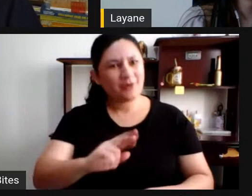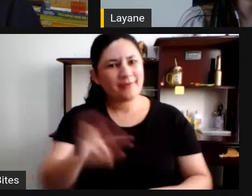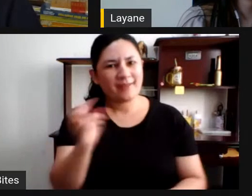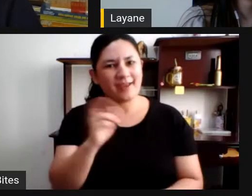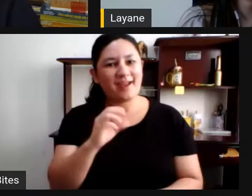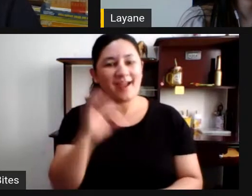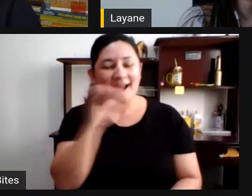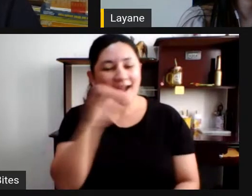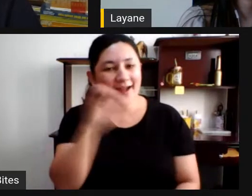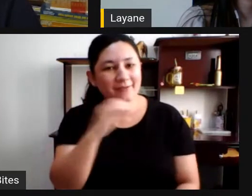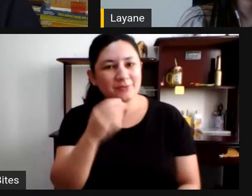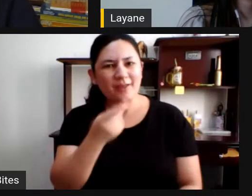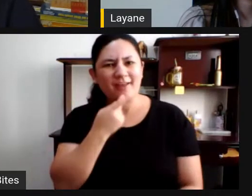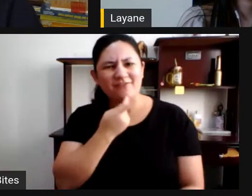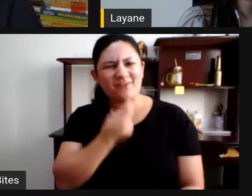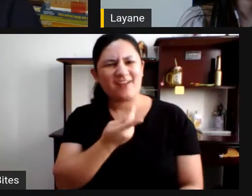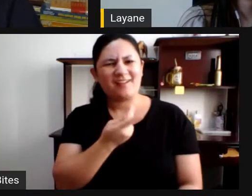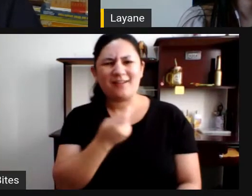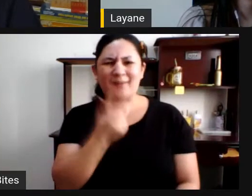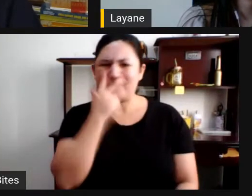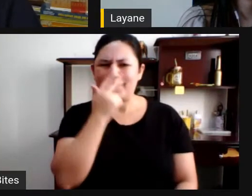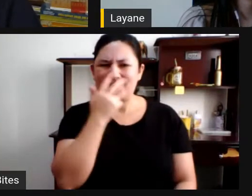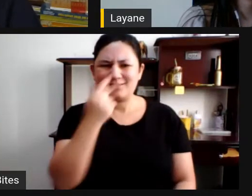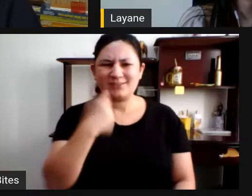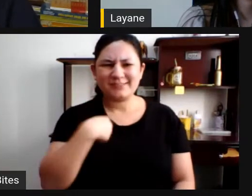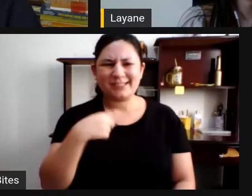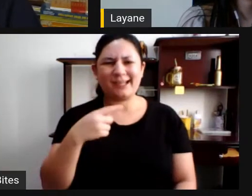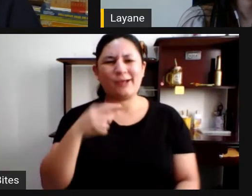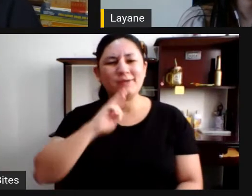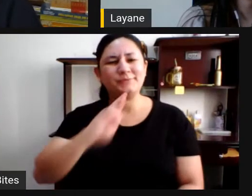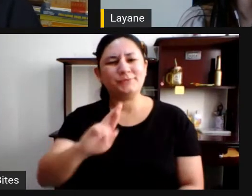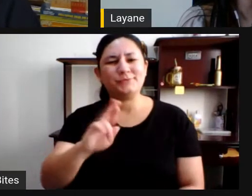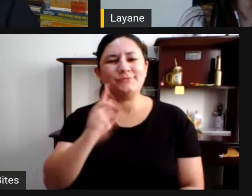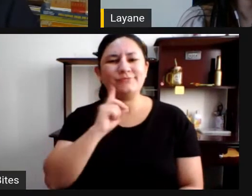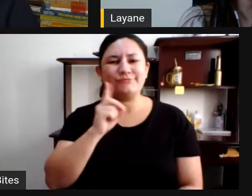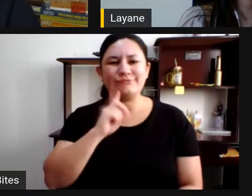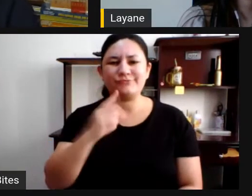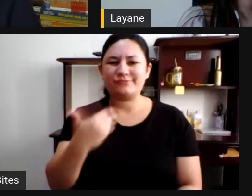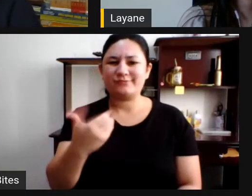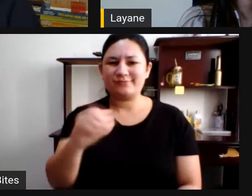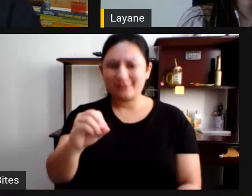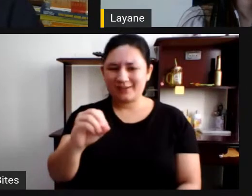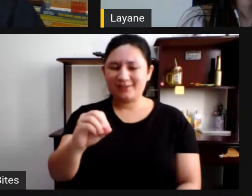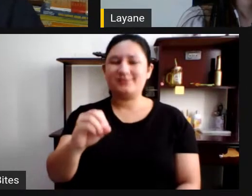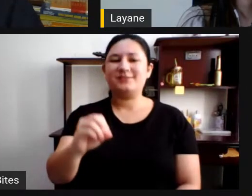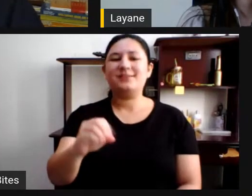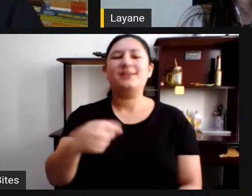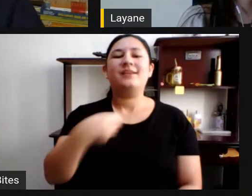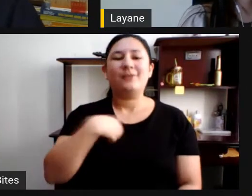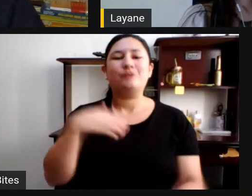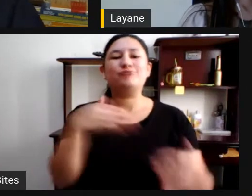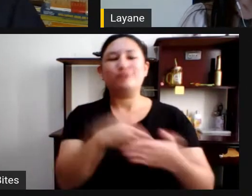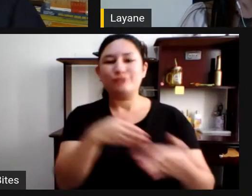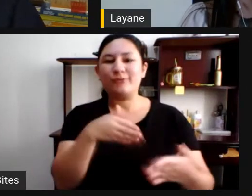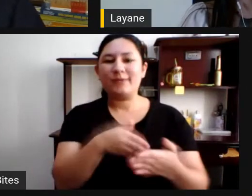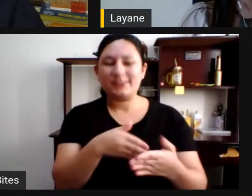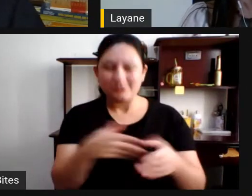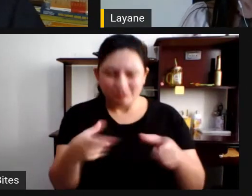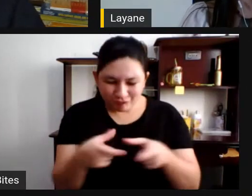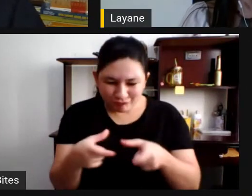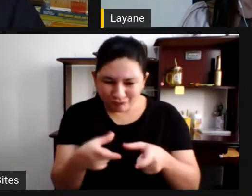e devo responder ela num prazo muito determinado eu acho que isso é um pouco parecido com um agente com um e-mail